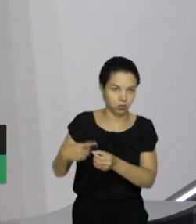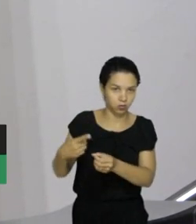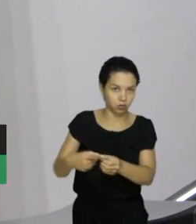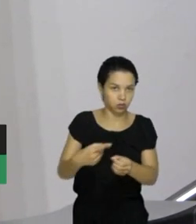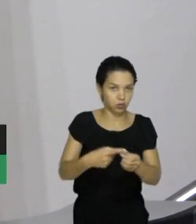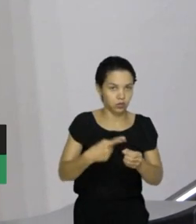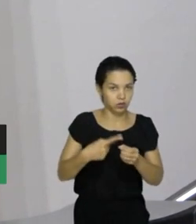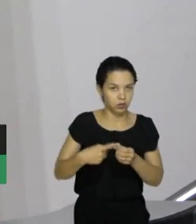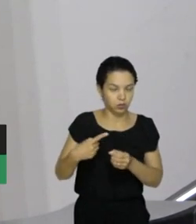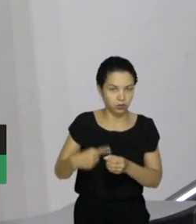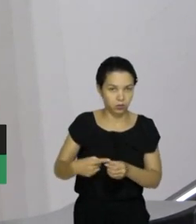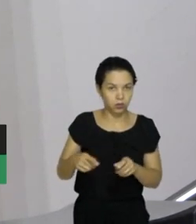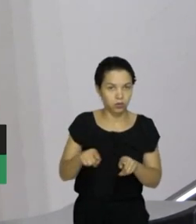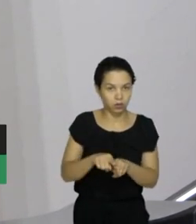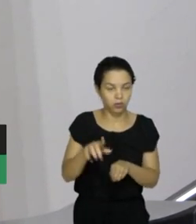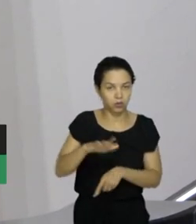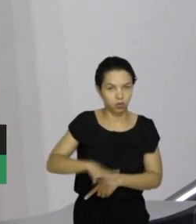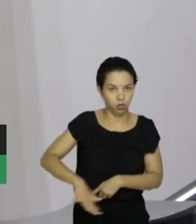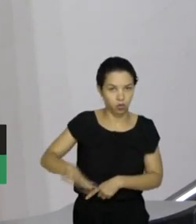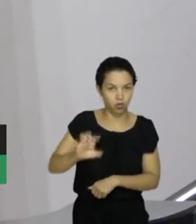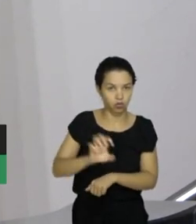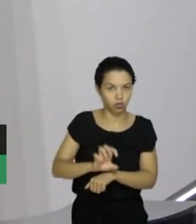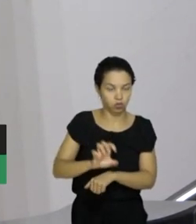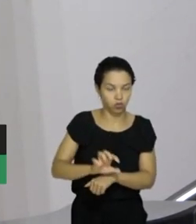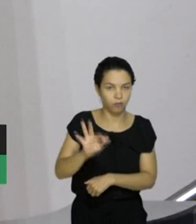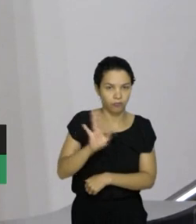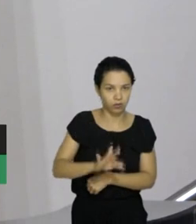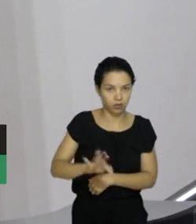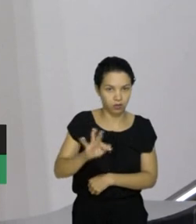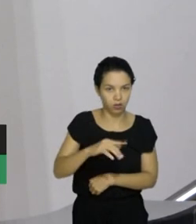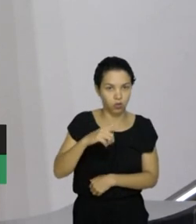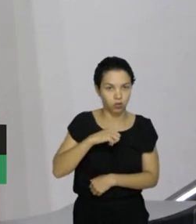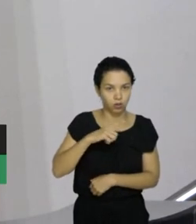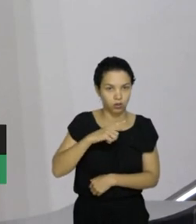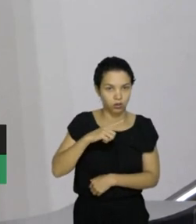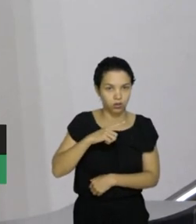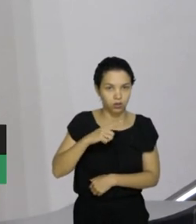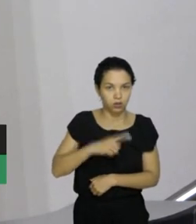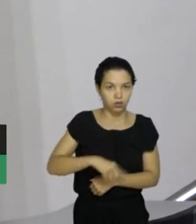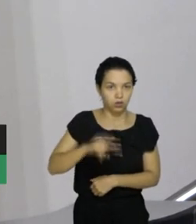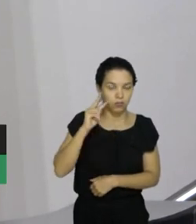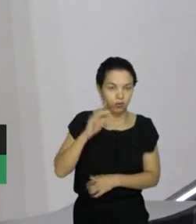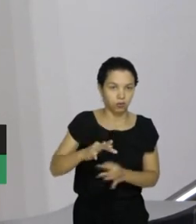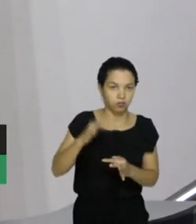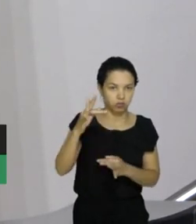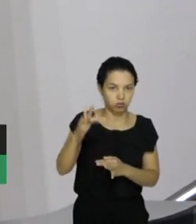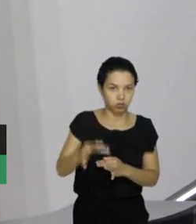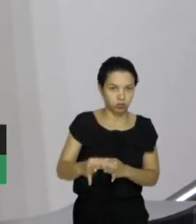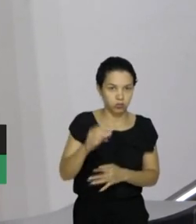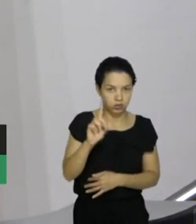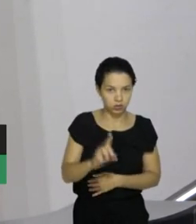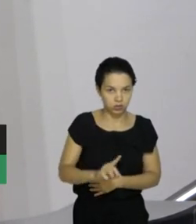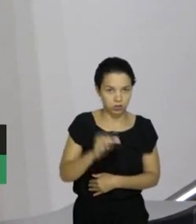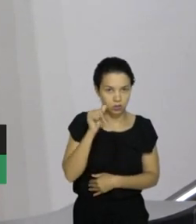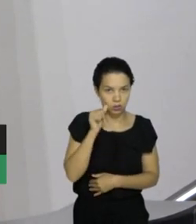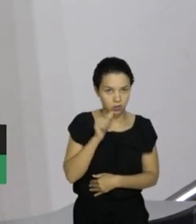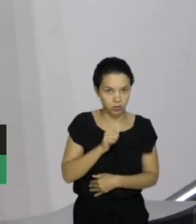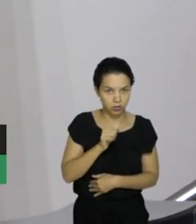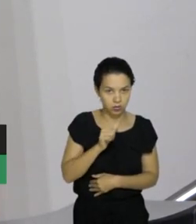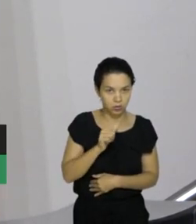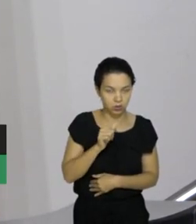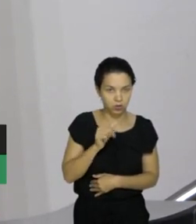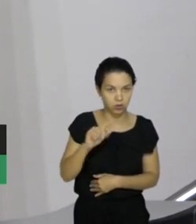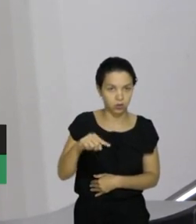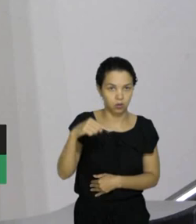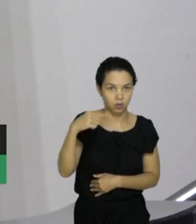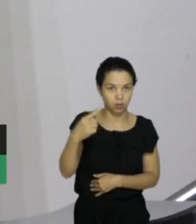e em âmbito estadual e Federal cujo Horizonte é essa garantia dos direitos das mulheres no próximo dia